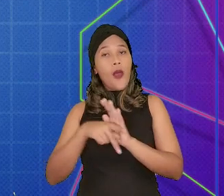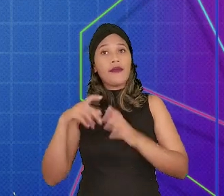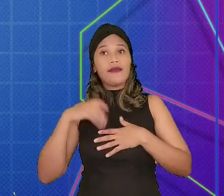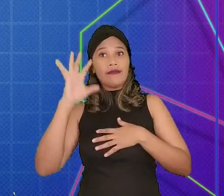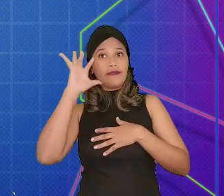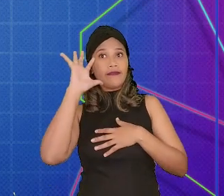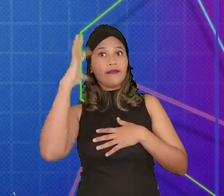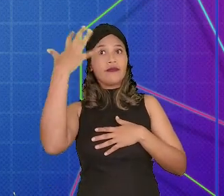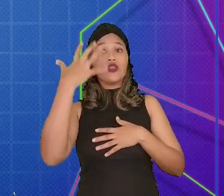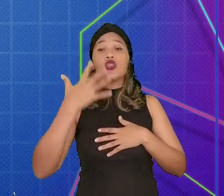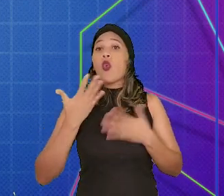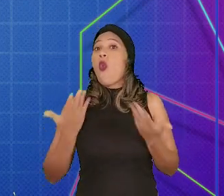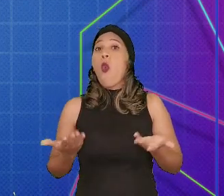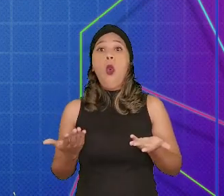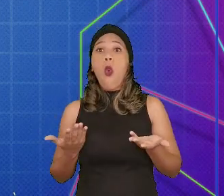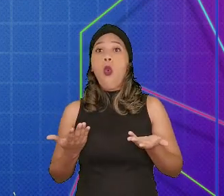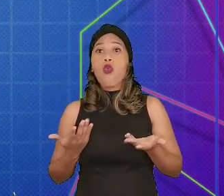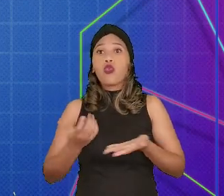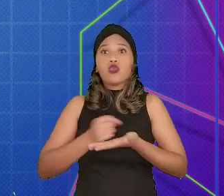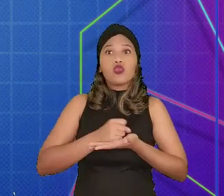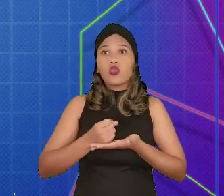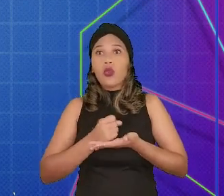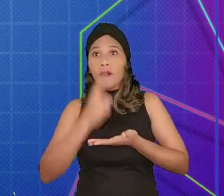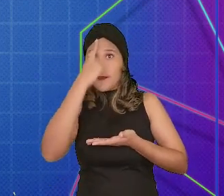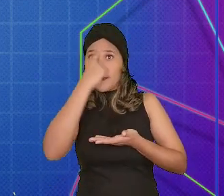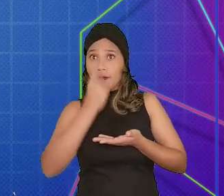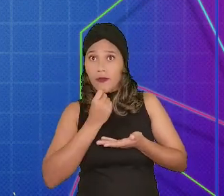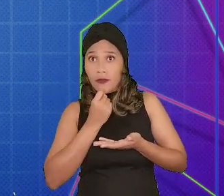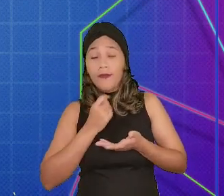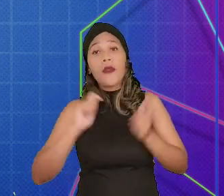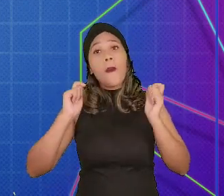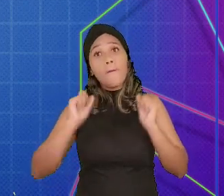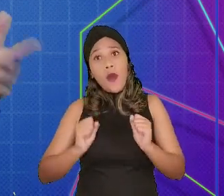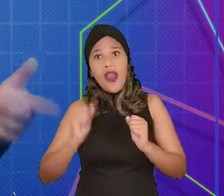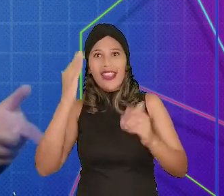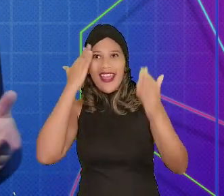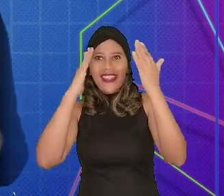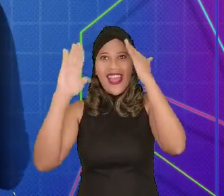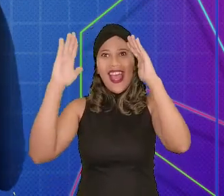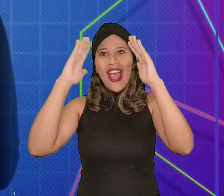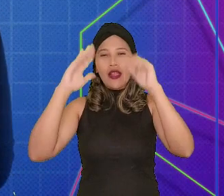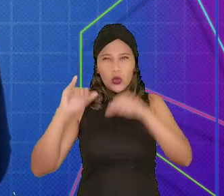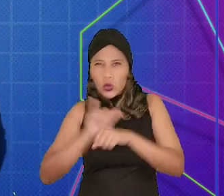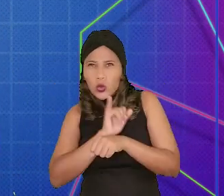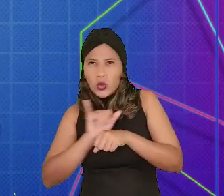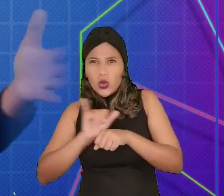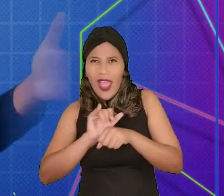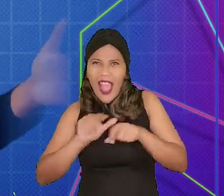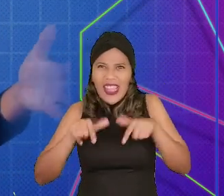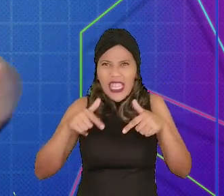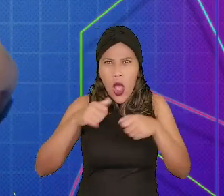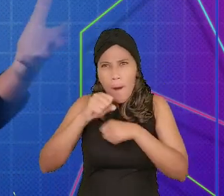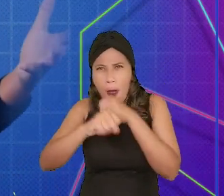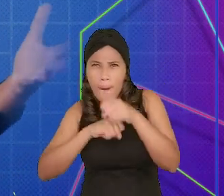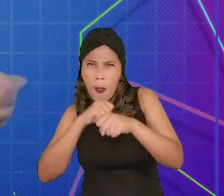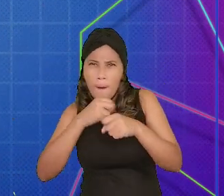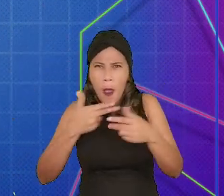é definida a partir do tipo de jogo que vai ser criado. O seu game pode ser de aventura, de estratégia,